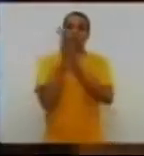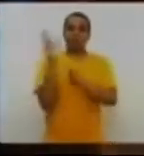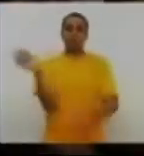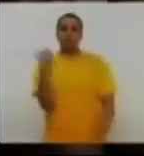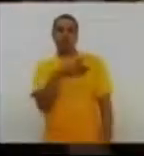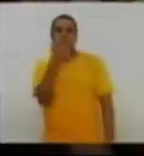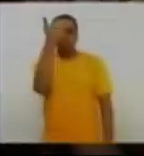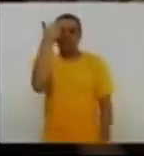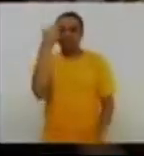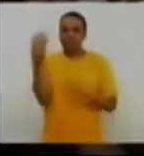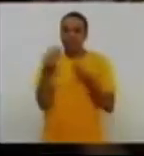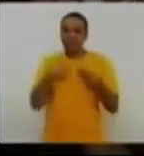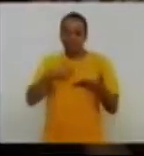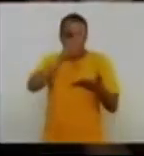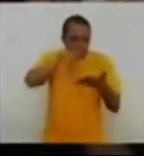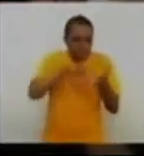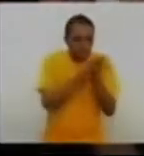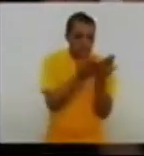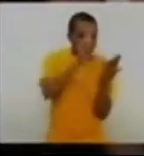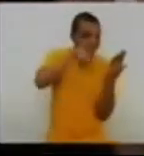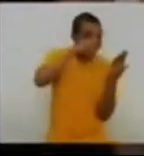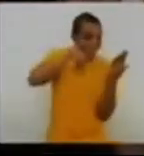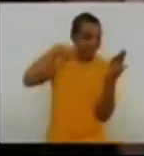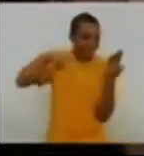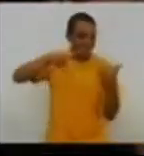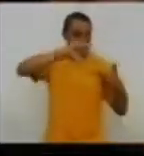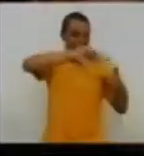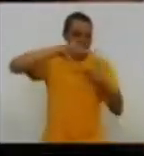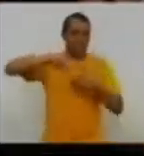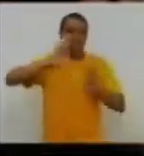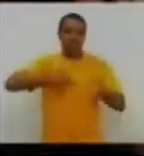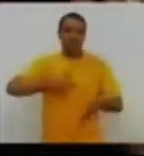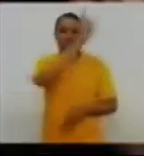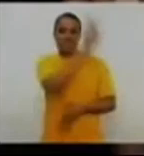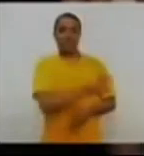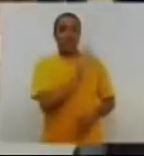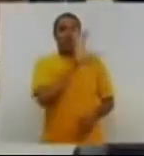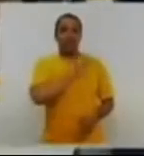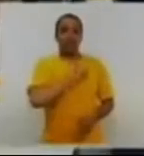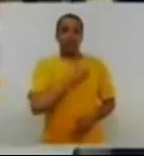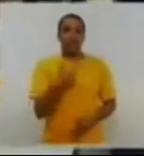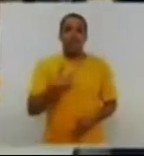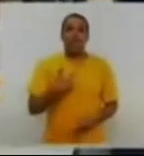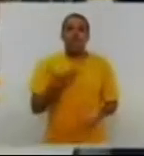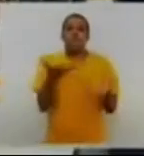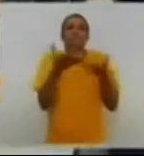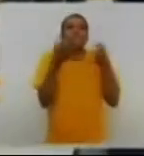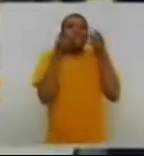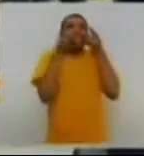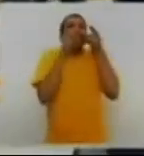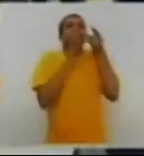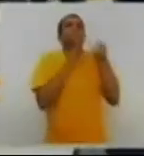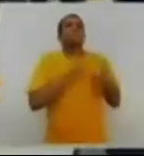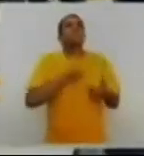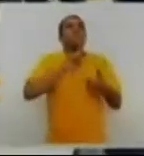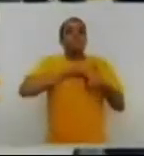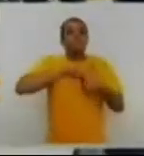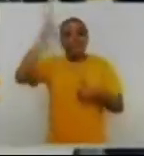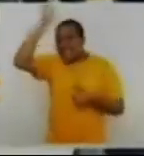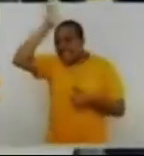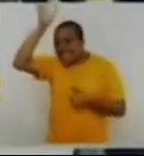novo mundo e ver sair das histórias em quadrinhos personagens que ele adora. Eu quero ver